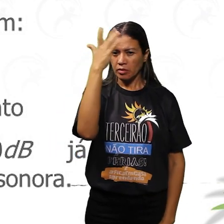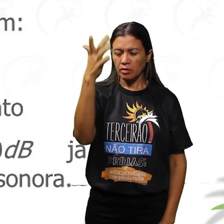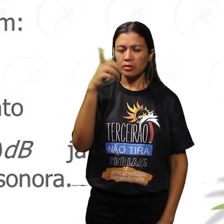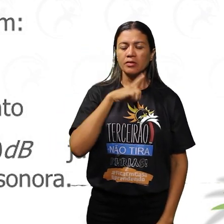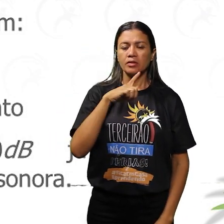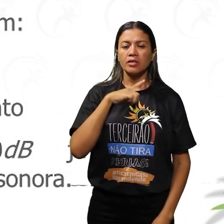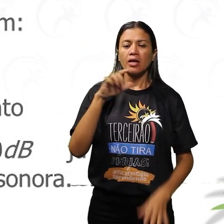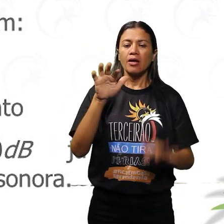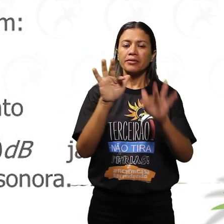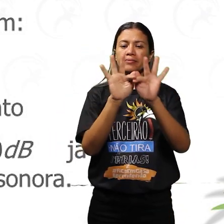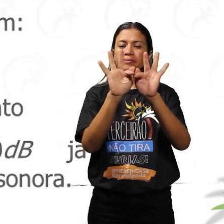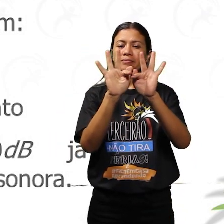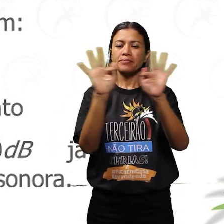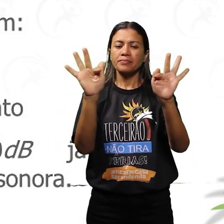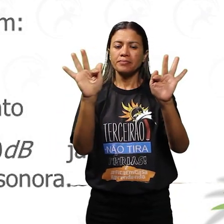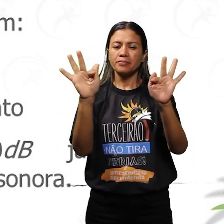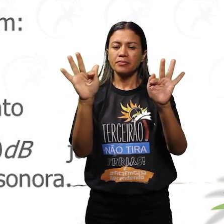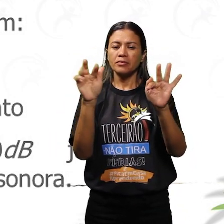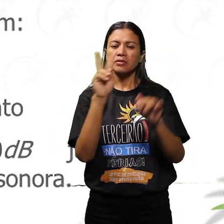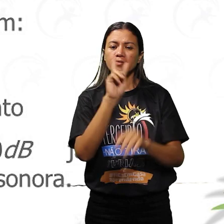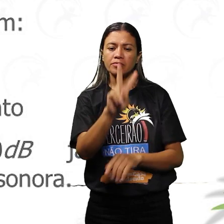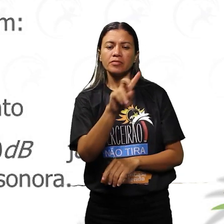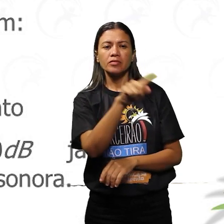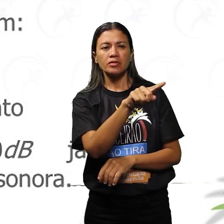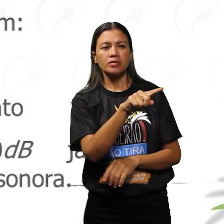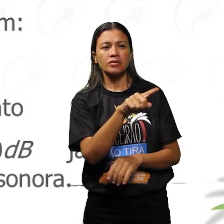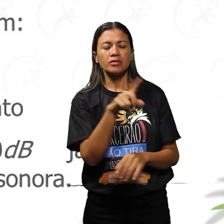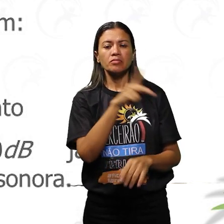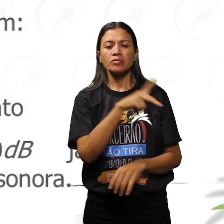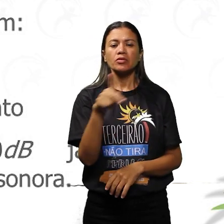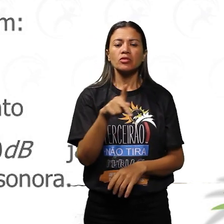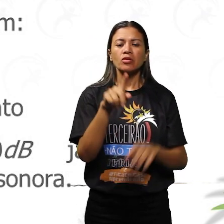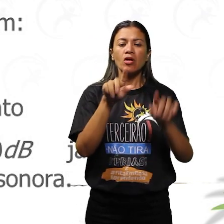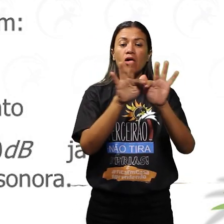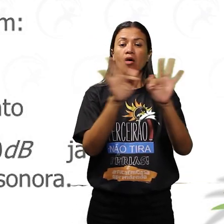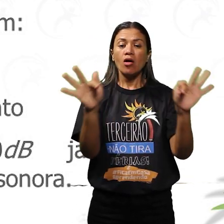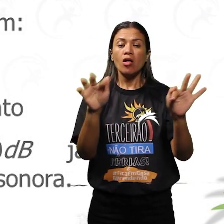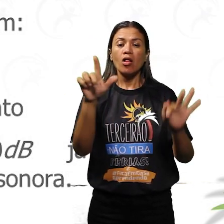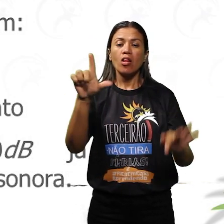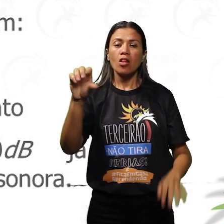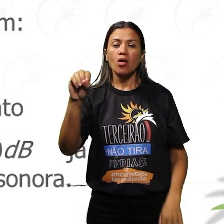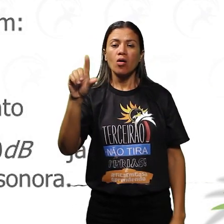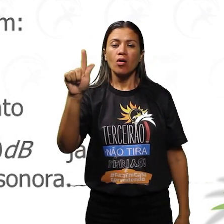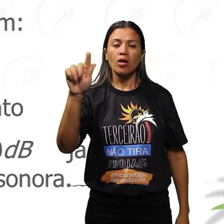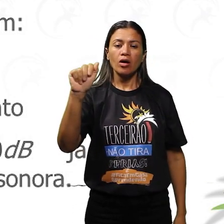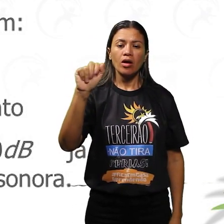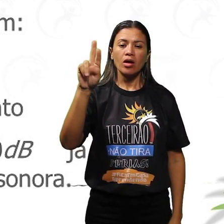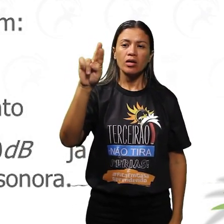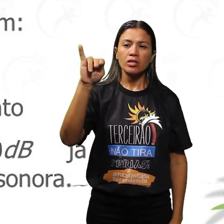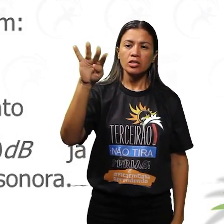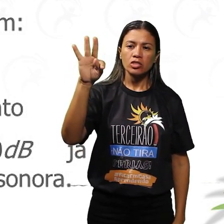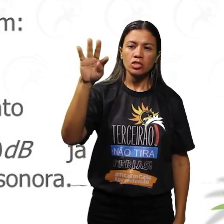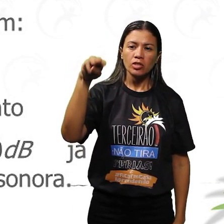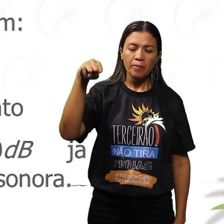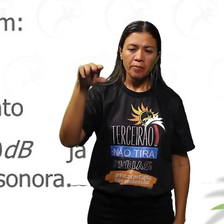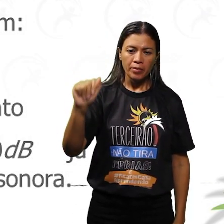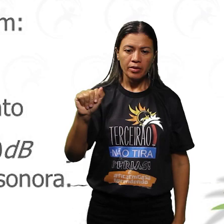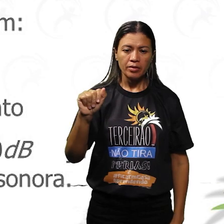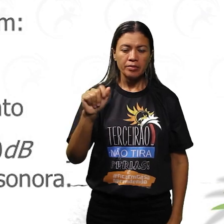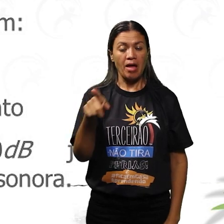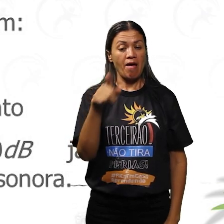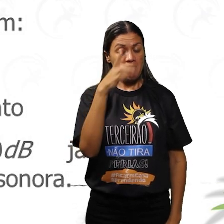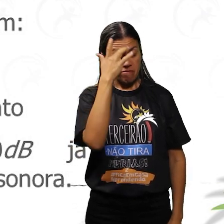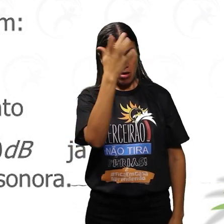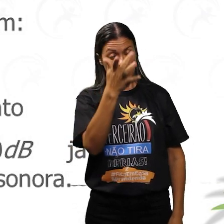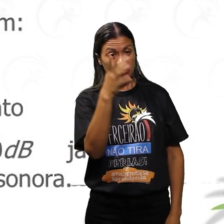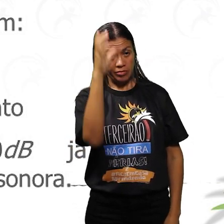tem aquela equaçãozinha ali, ó, que vocês estão olhando ali, ó. É, professor, uma equação logarítmica. Eu nunca aprendi logaritmo, eu não sei nem para onde vai. É muito fácil.